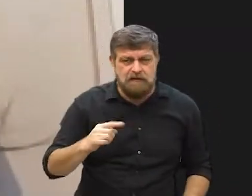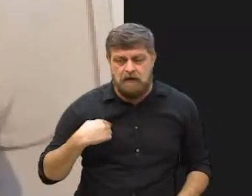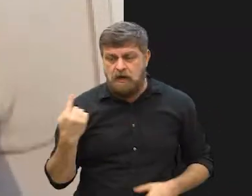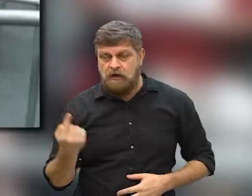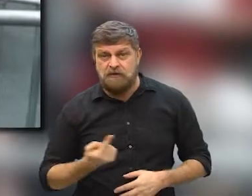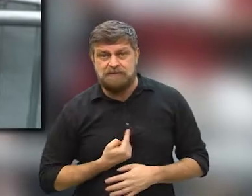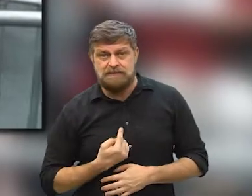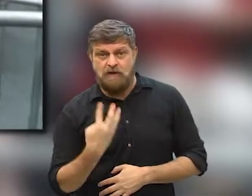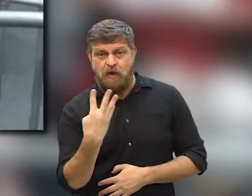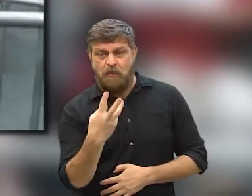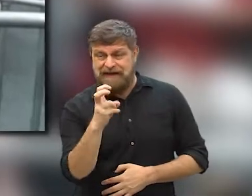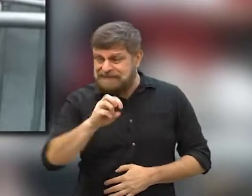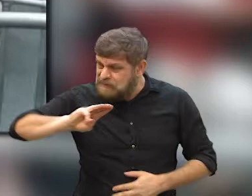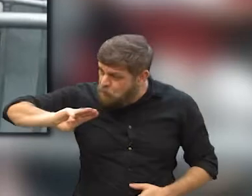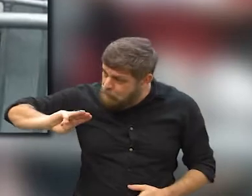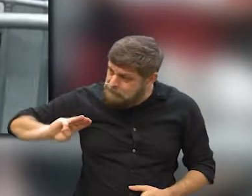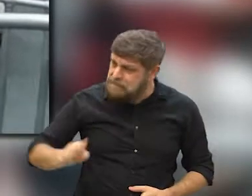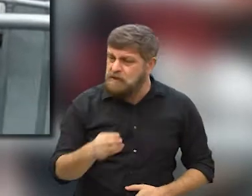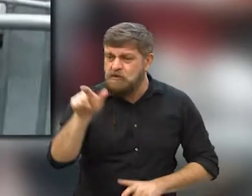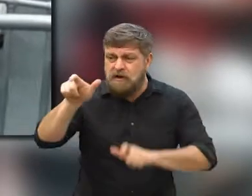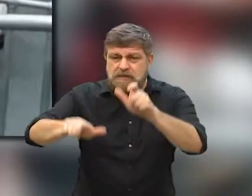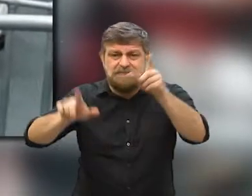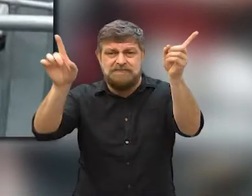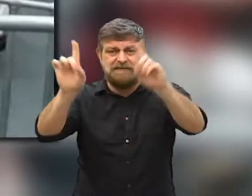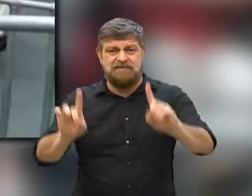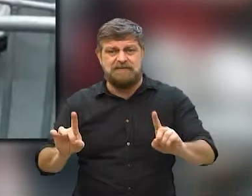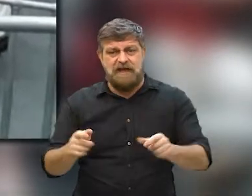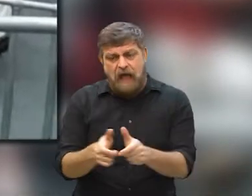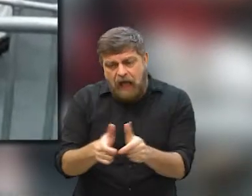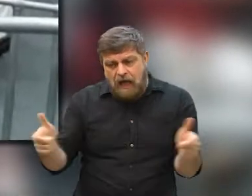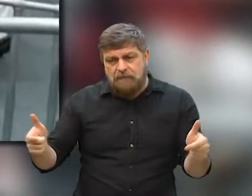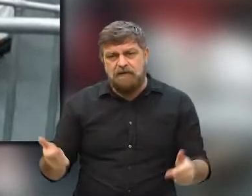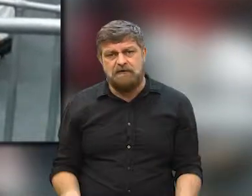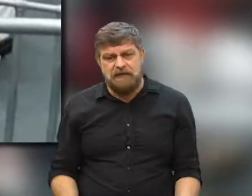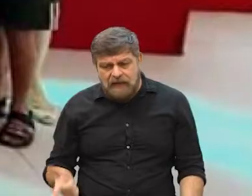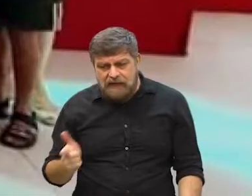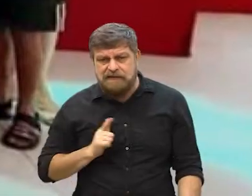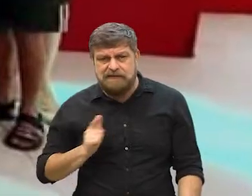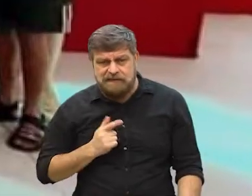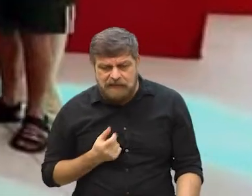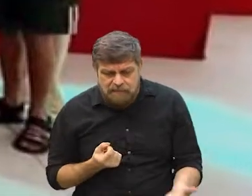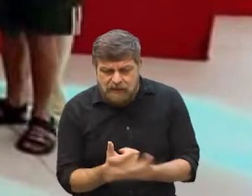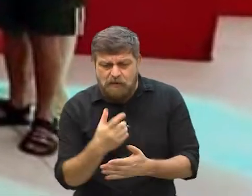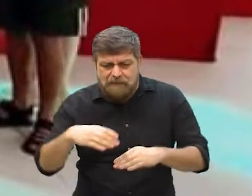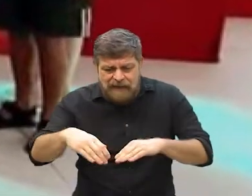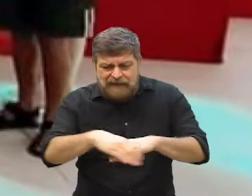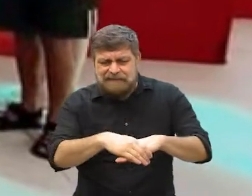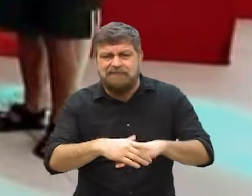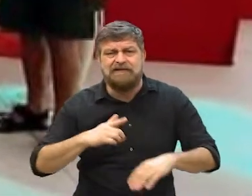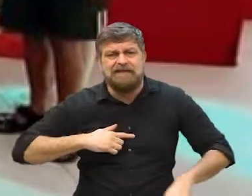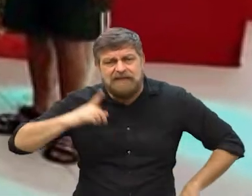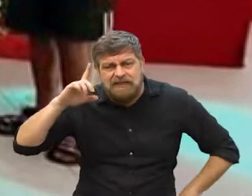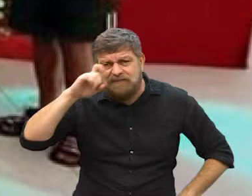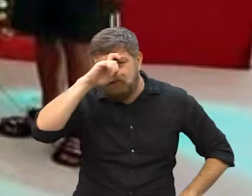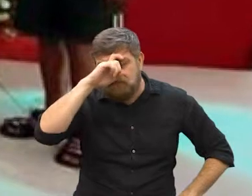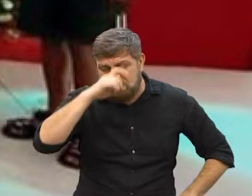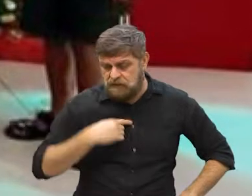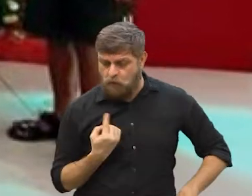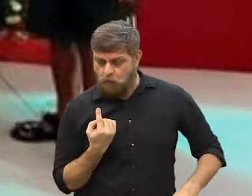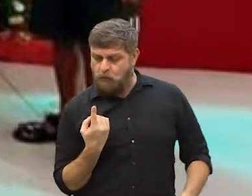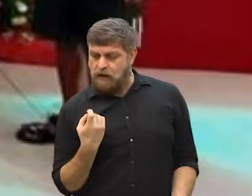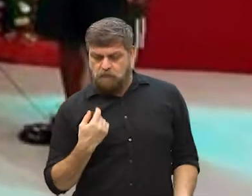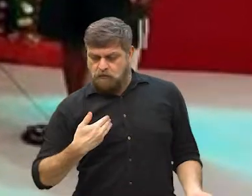Somos 45 milhões de pessoas com deficiência, a maioria tem uma restrição na compra de calçado, tem dificuldade, não é um